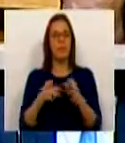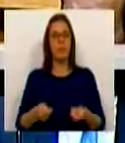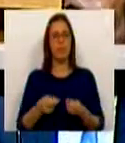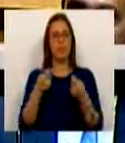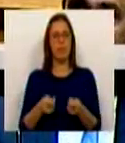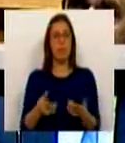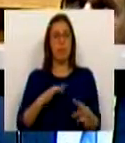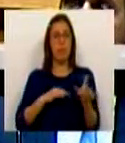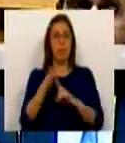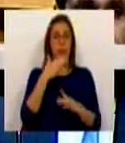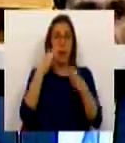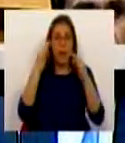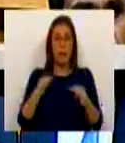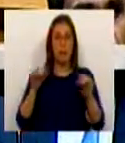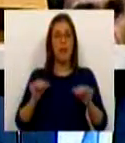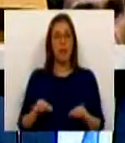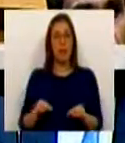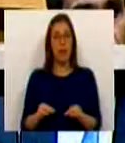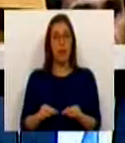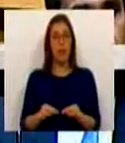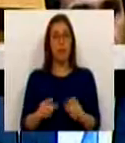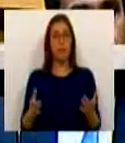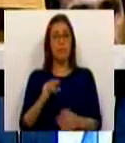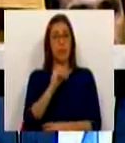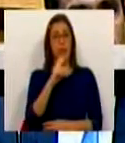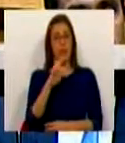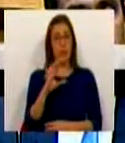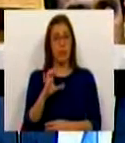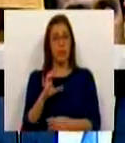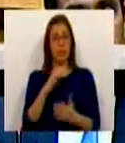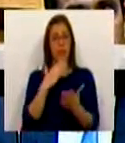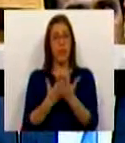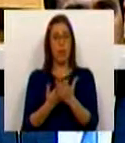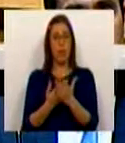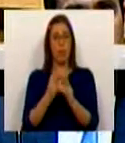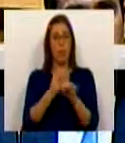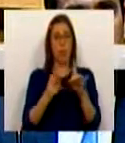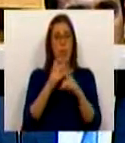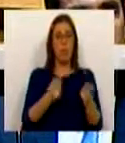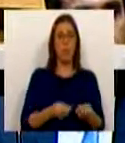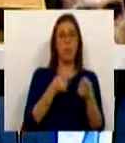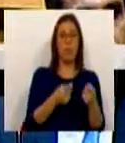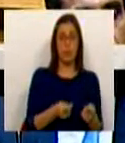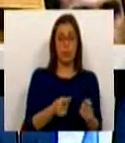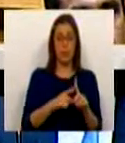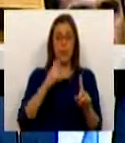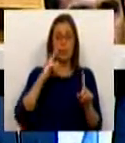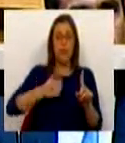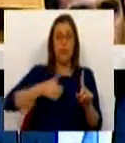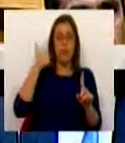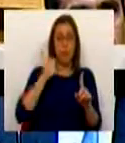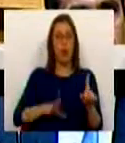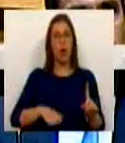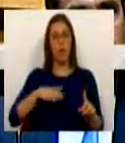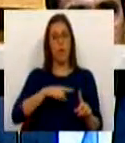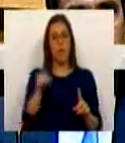investimento, o Sr. Deputado afirma aqui que o IRC causou o aumento do investimento e que é fundamental para a